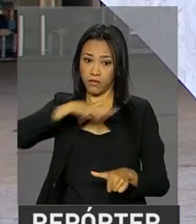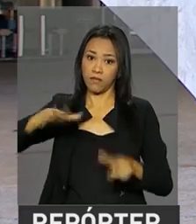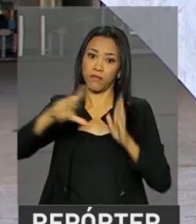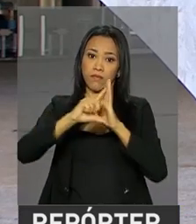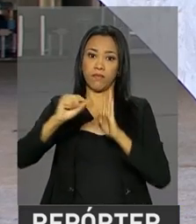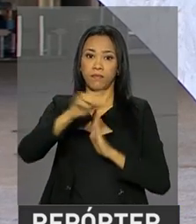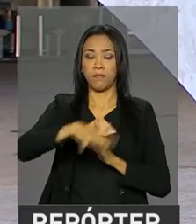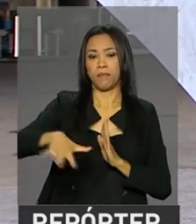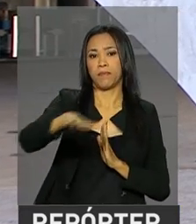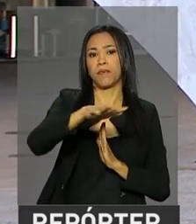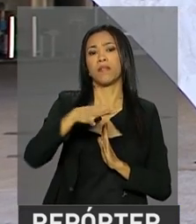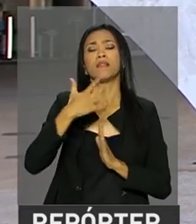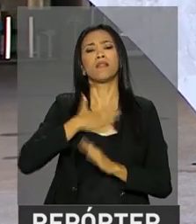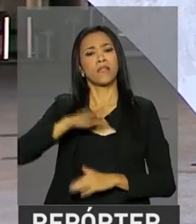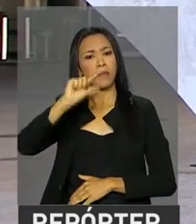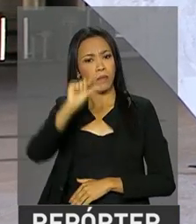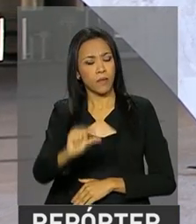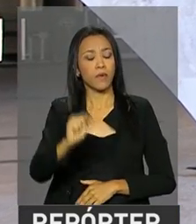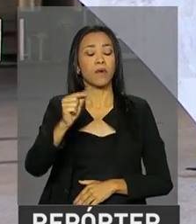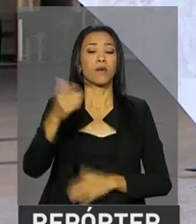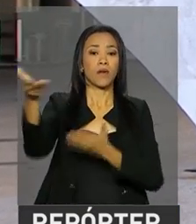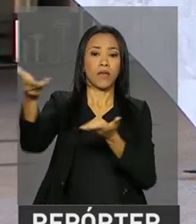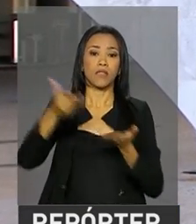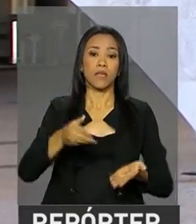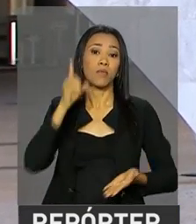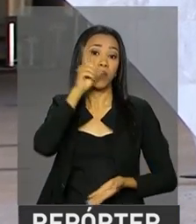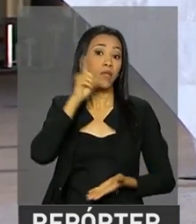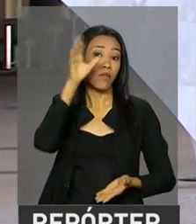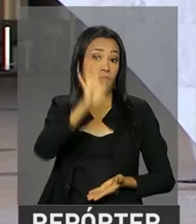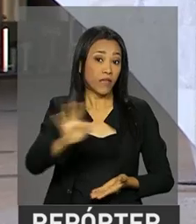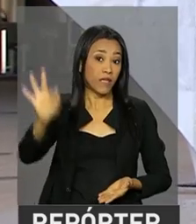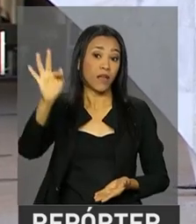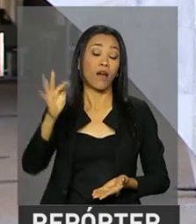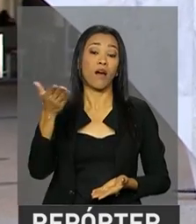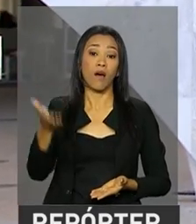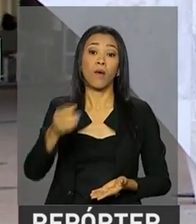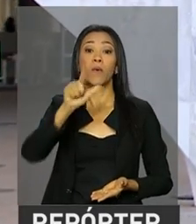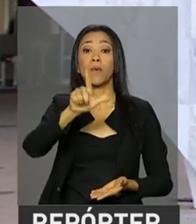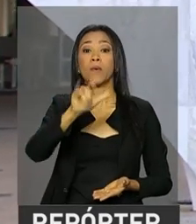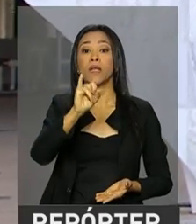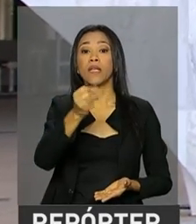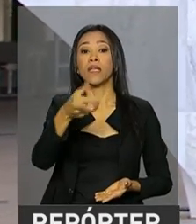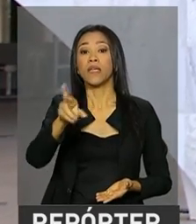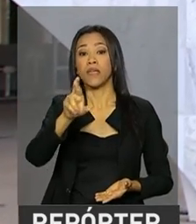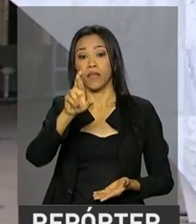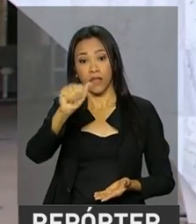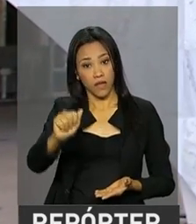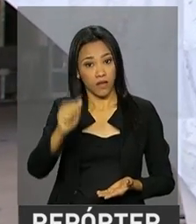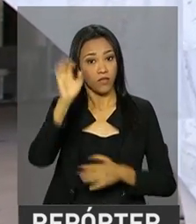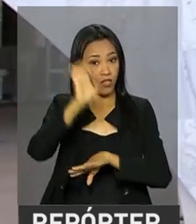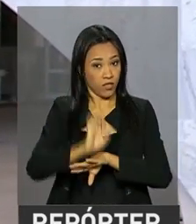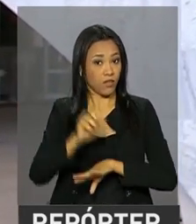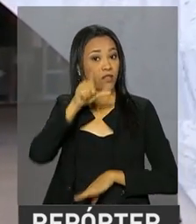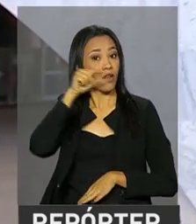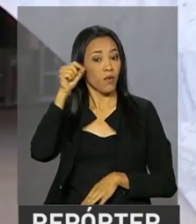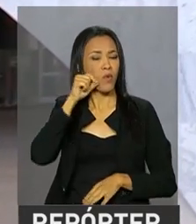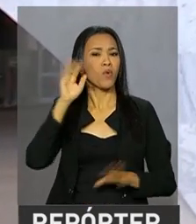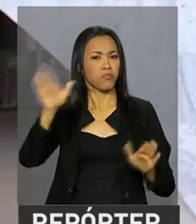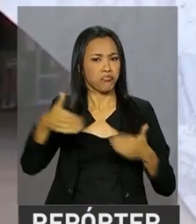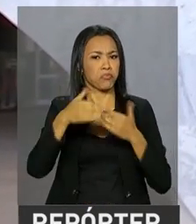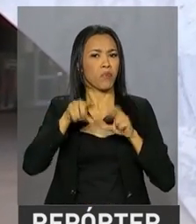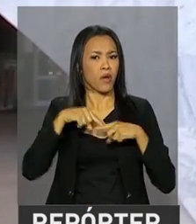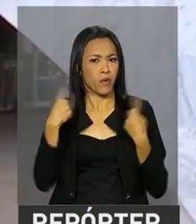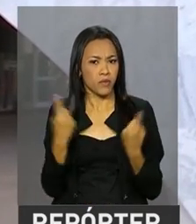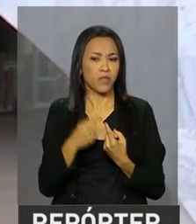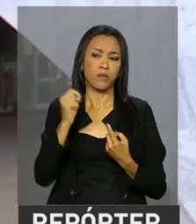Planalto. Daqui a pouco, o presidente recebe o deputado federal Arthur Lira, de Alagoas, em uma reunião aqui no Palácio do Planalto. Logo